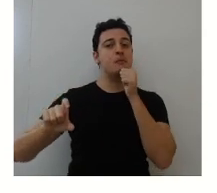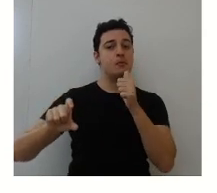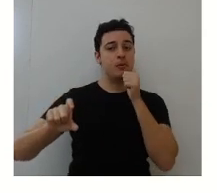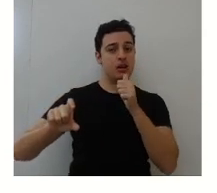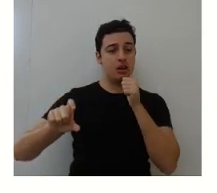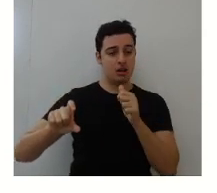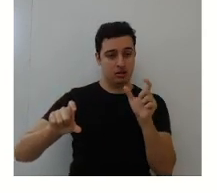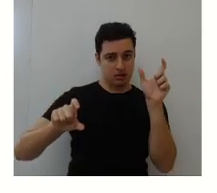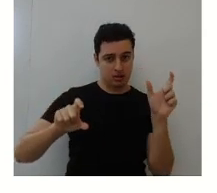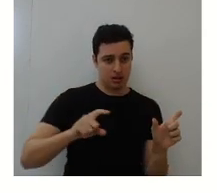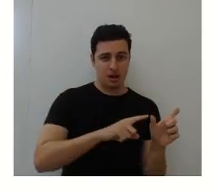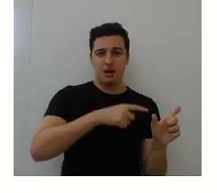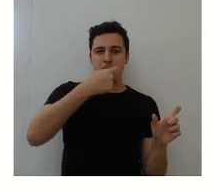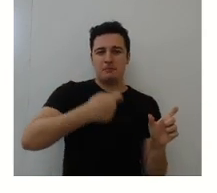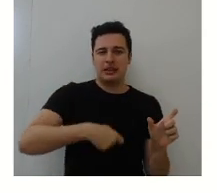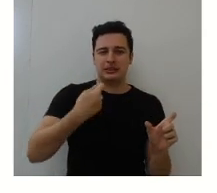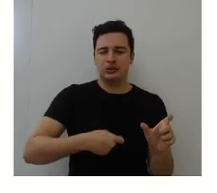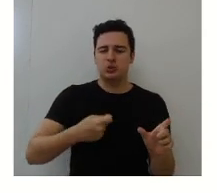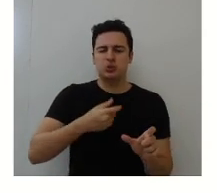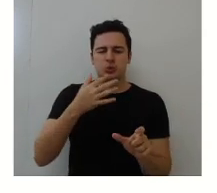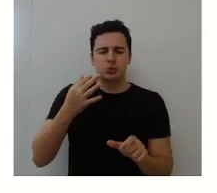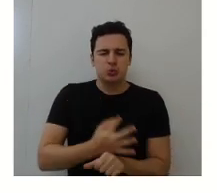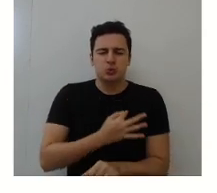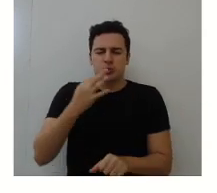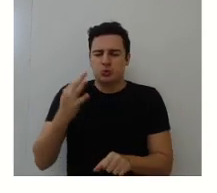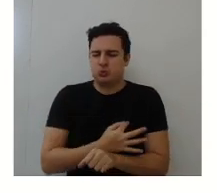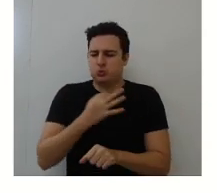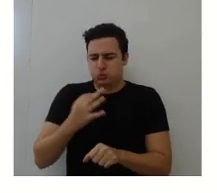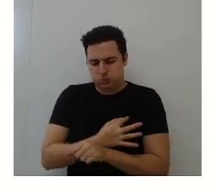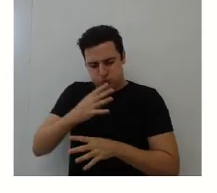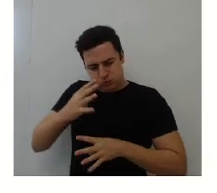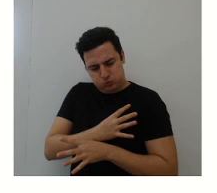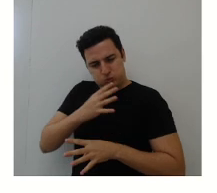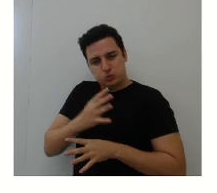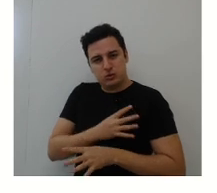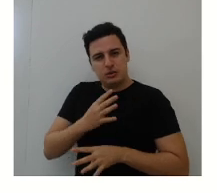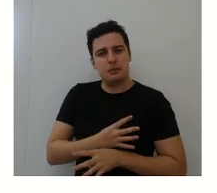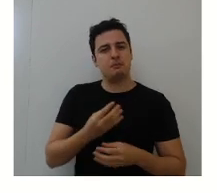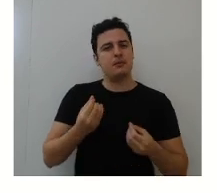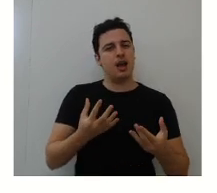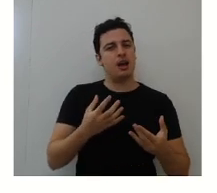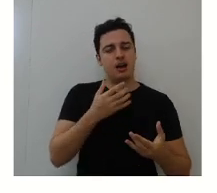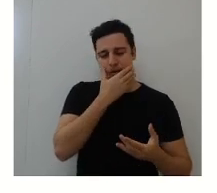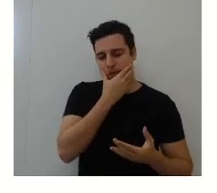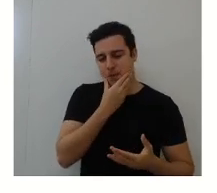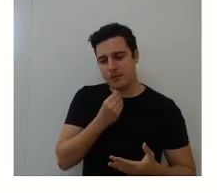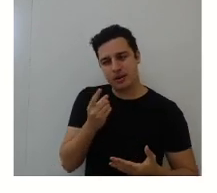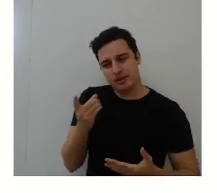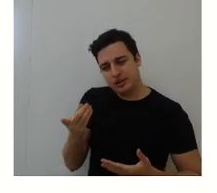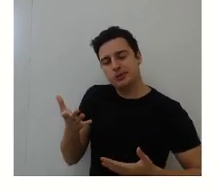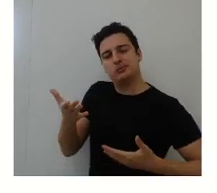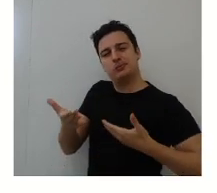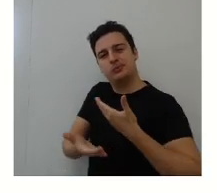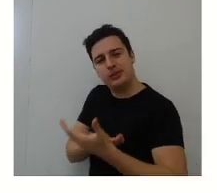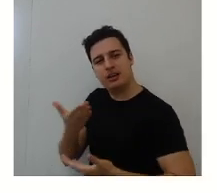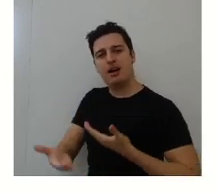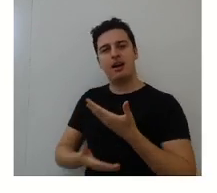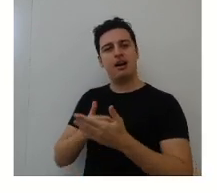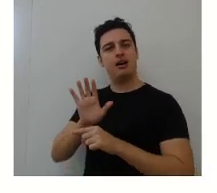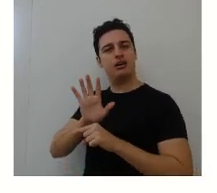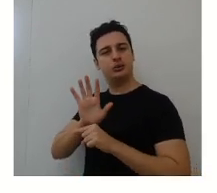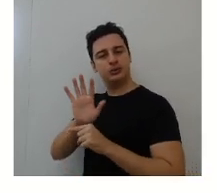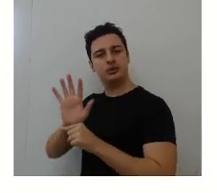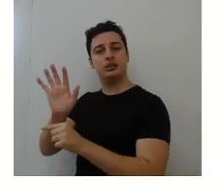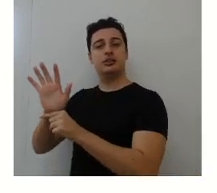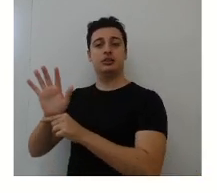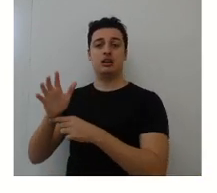suportar toda a dor para poder fortalecer seus maridos. E por aí vai. Não é? Vem falando que